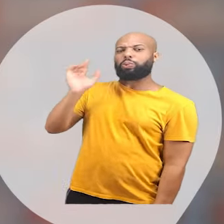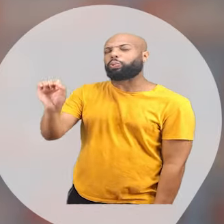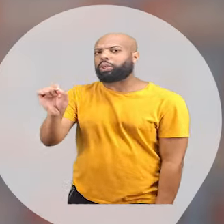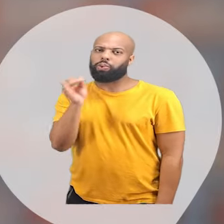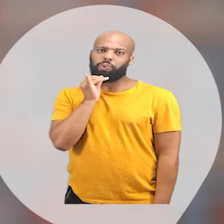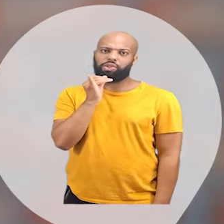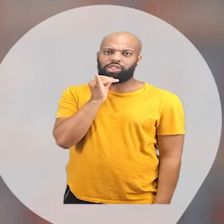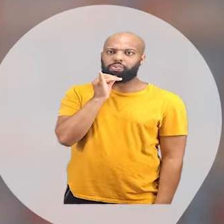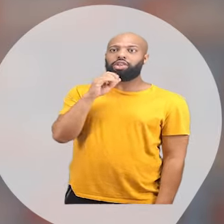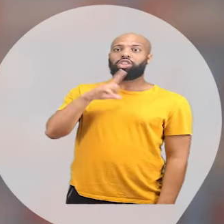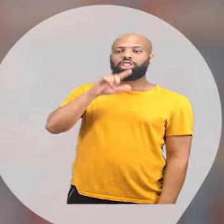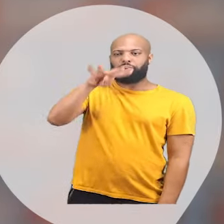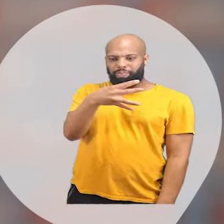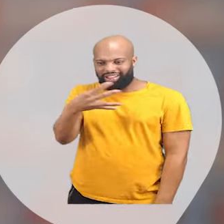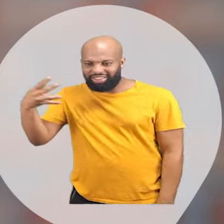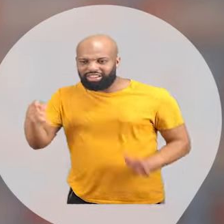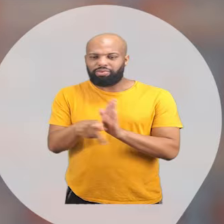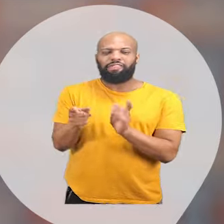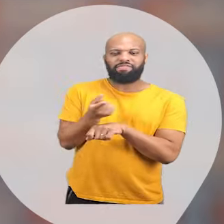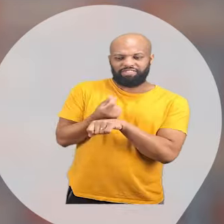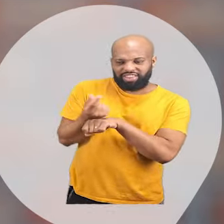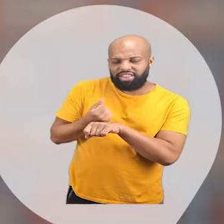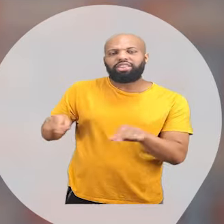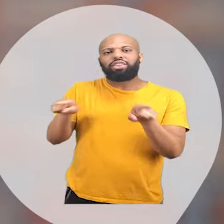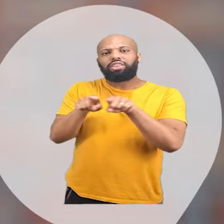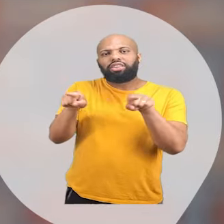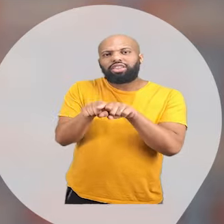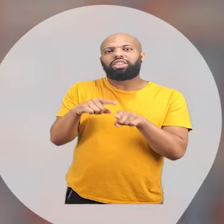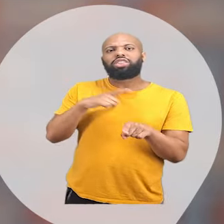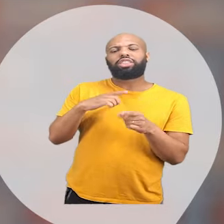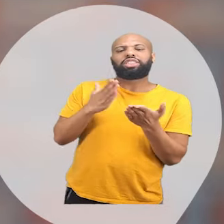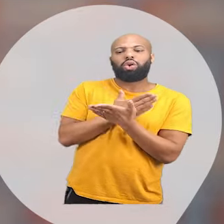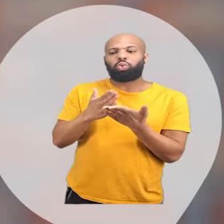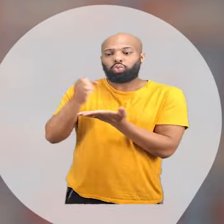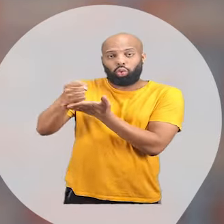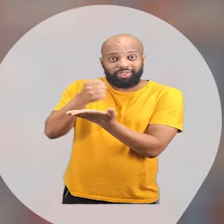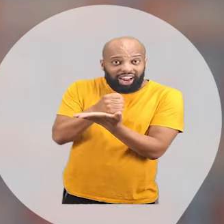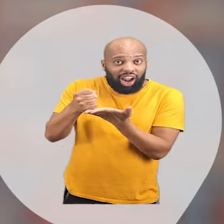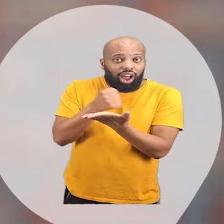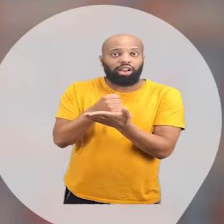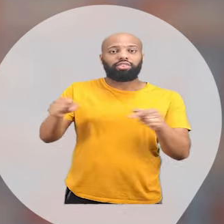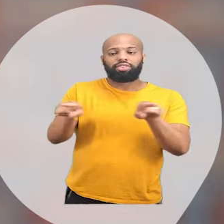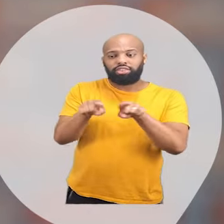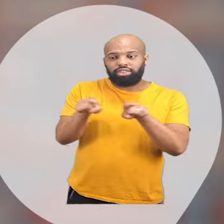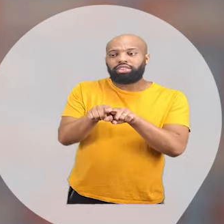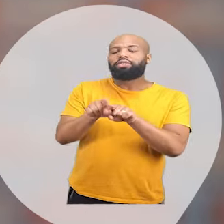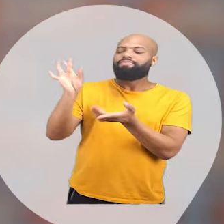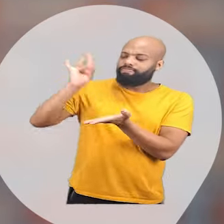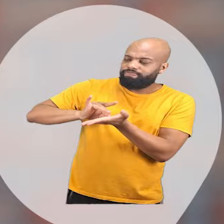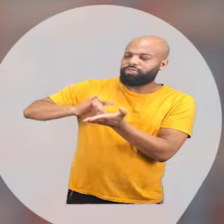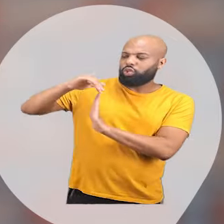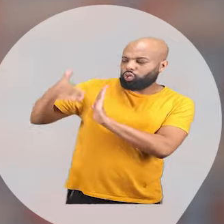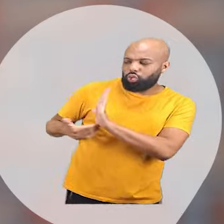de planilha financeira alguns de fazer contrato sabe